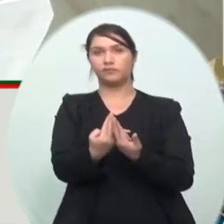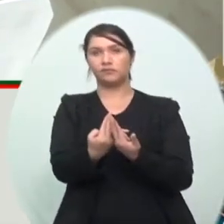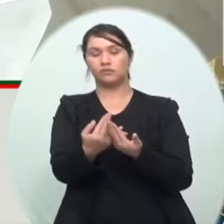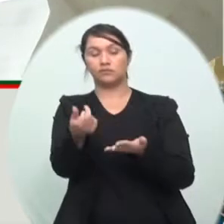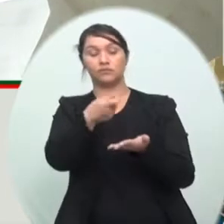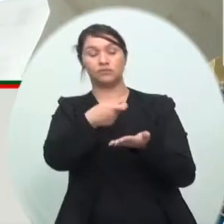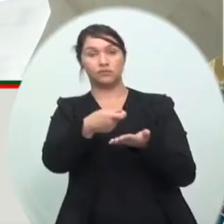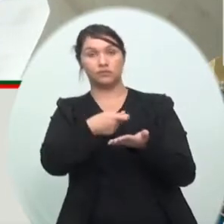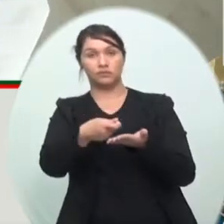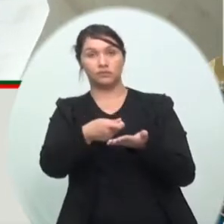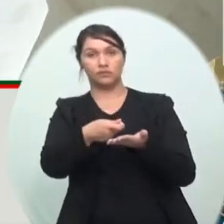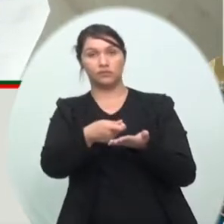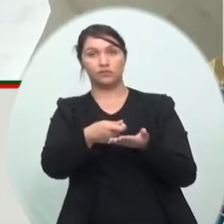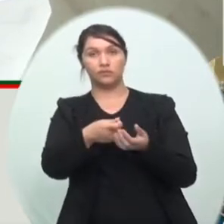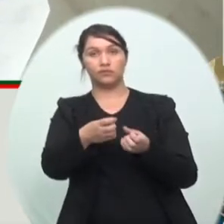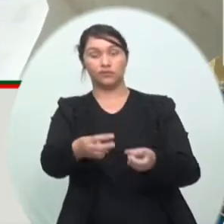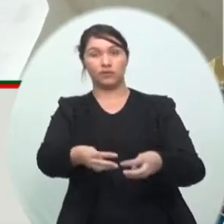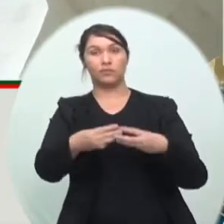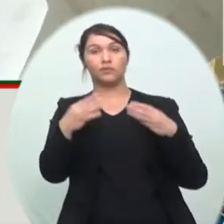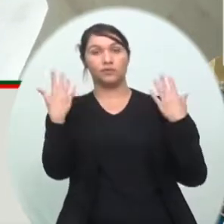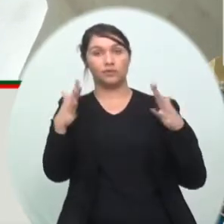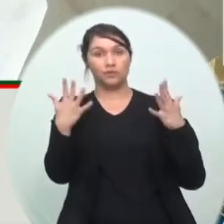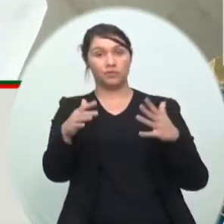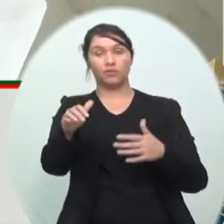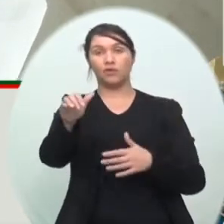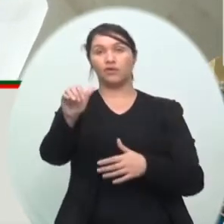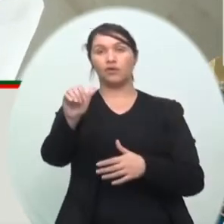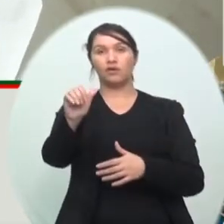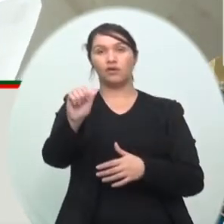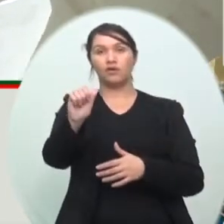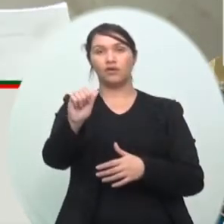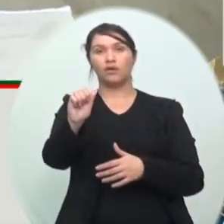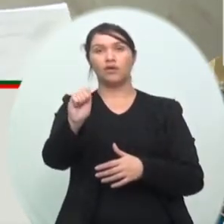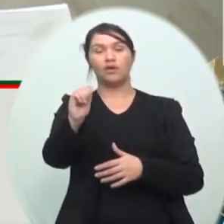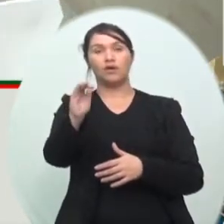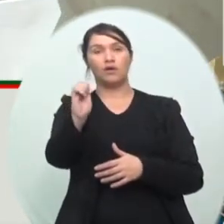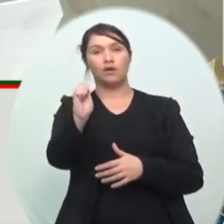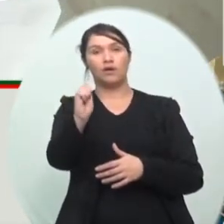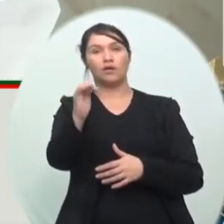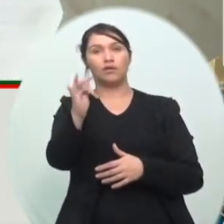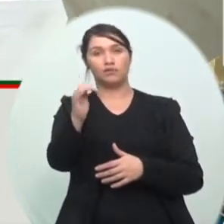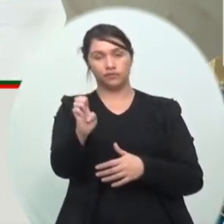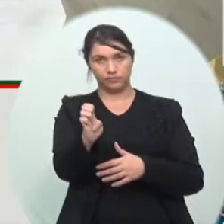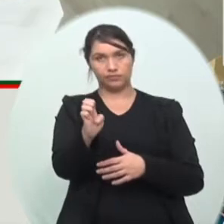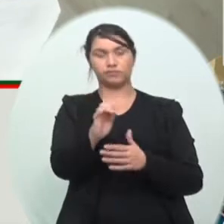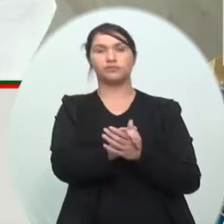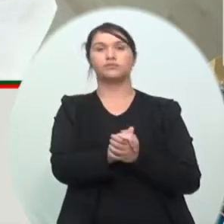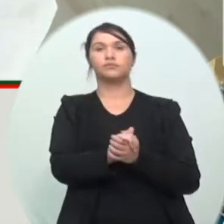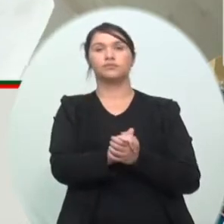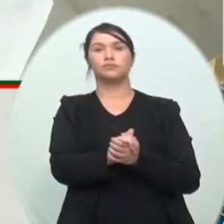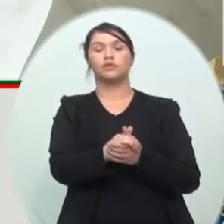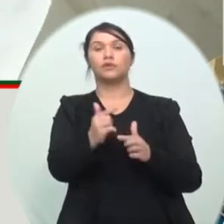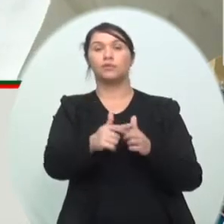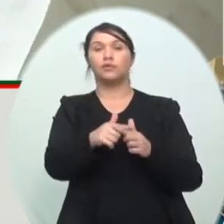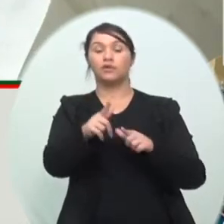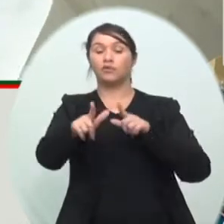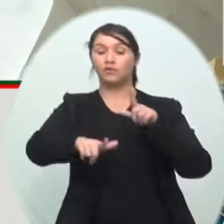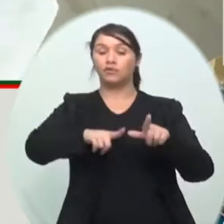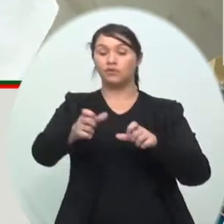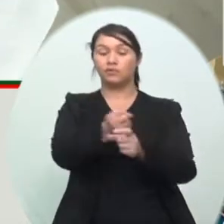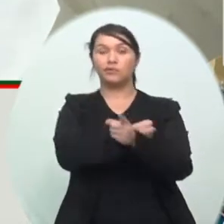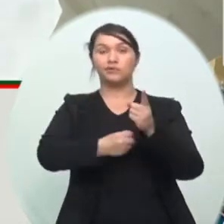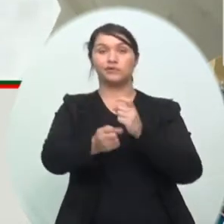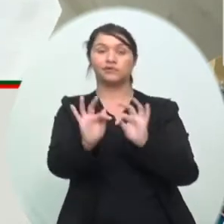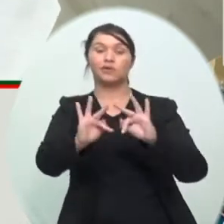à Associação de Caridade Fanuel, pelos 10 anos de trabalhos sociais prestados às famílias carentes do município, enviando-lhes cópias com